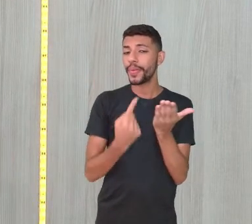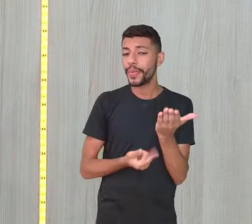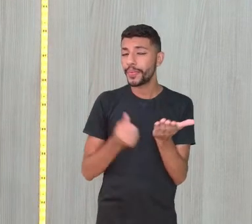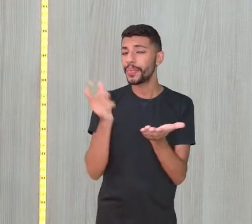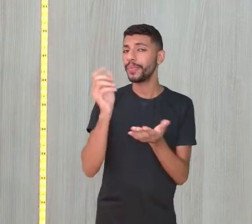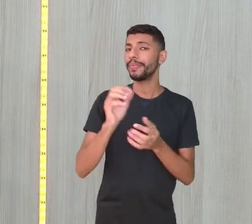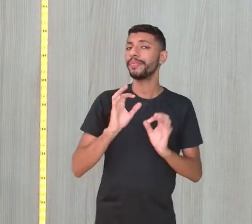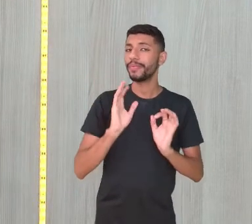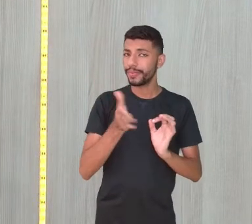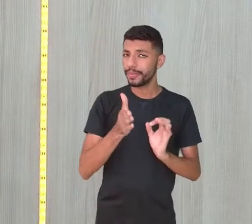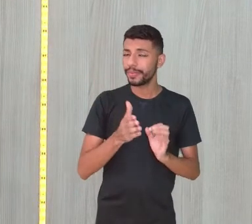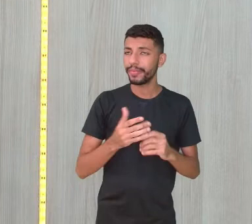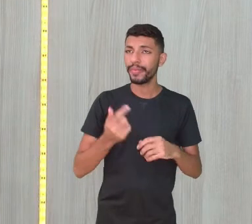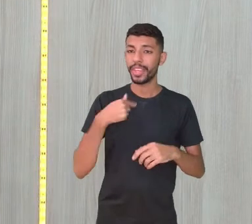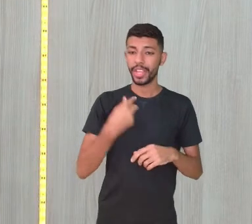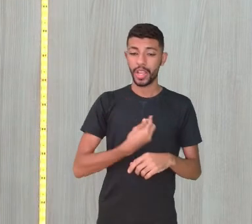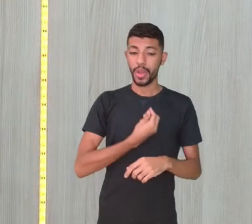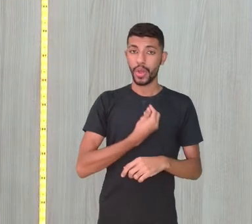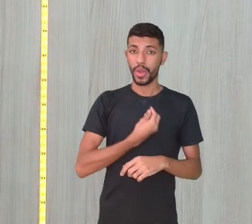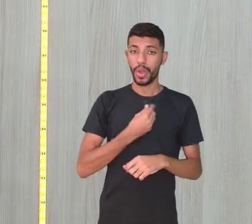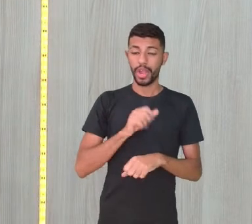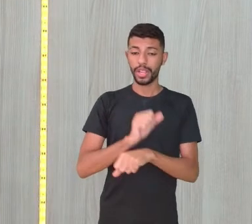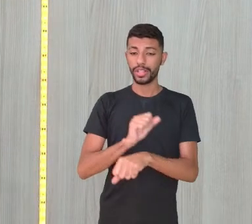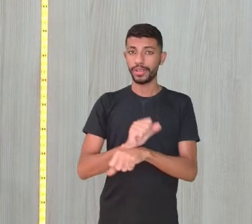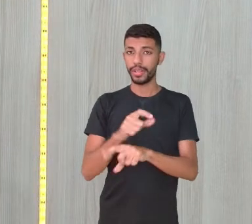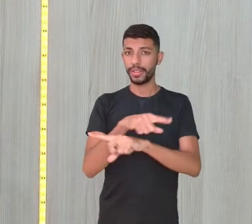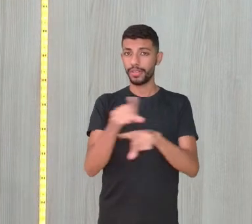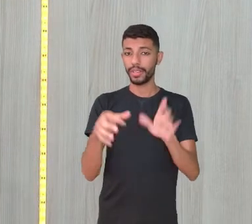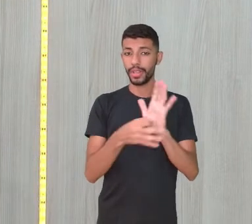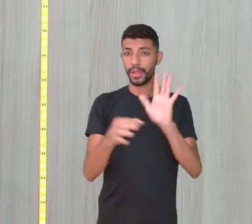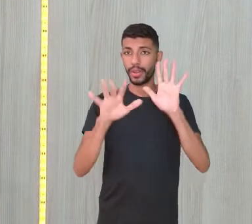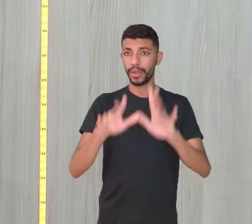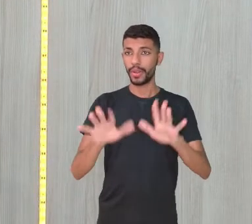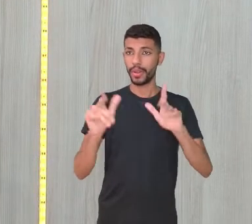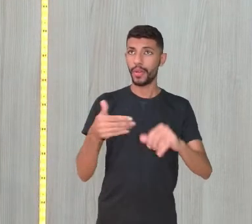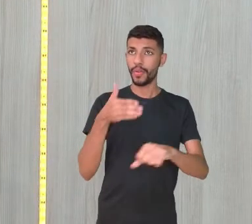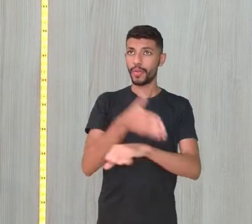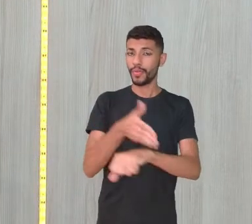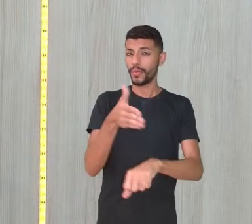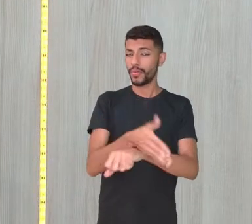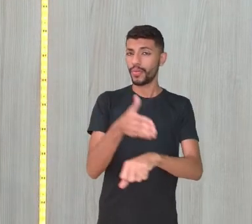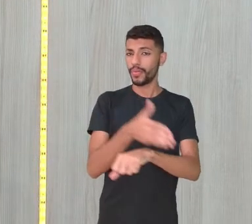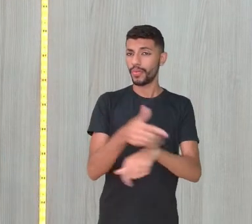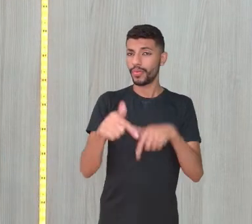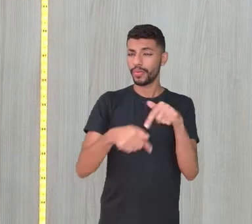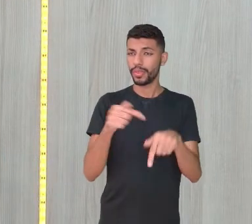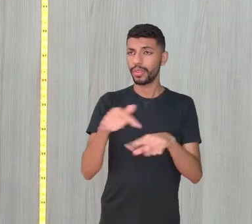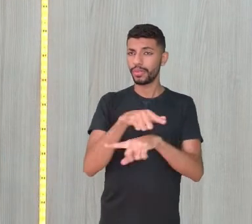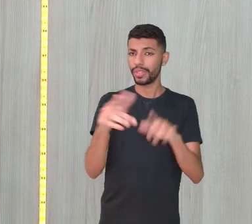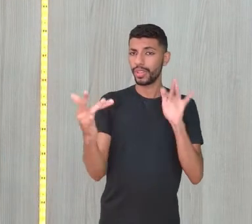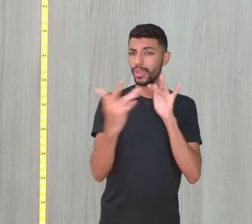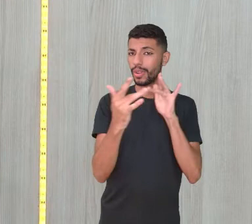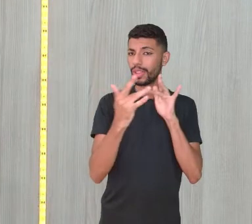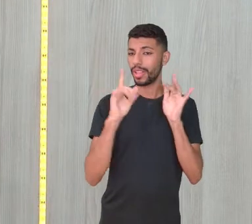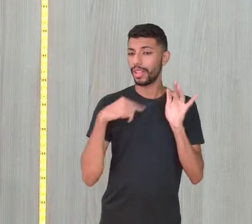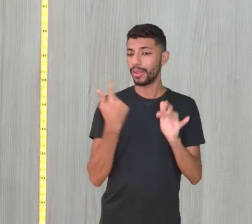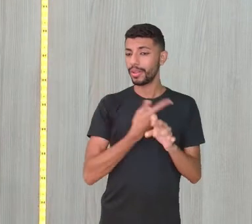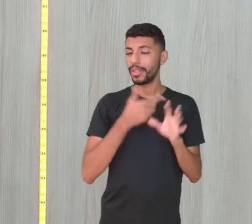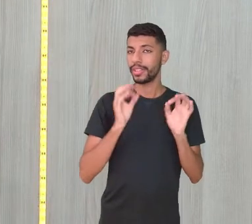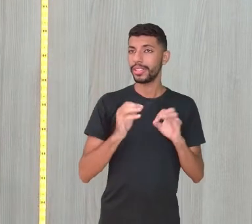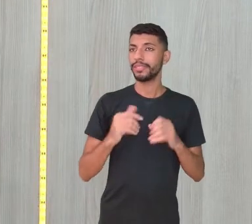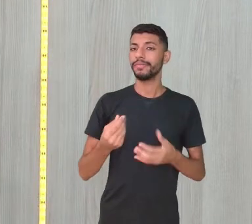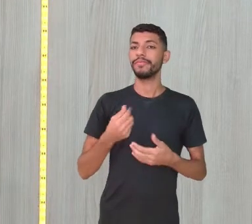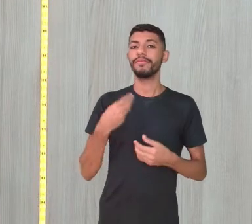mão. E eu estou aguardando aqui que o chat comece a funcionar, para ver se vocês entram em contato com a gente, né? Estou aqui